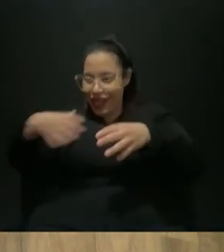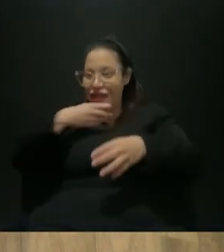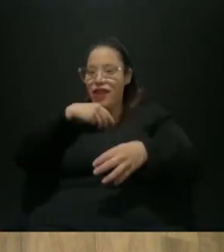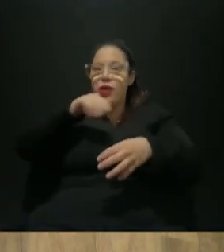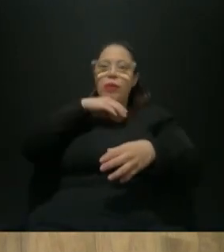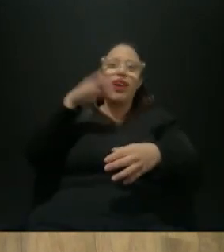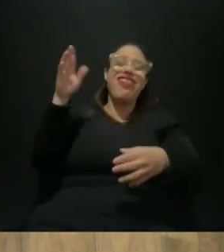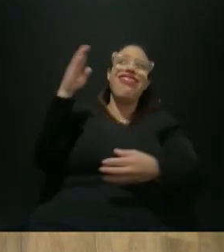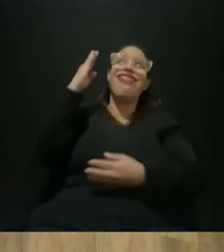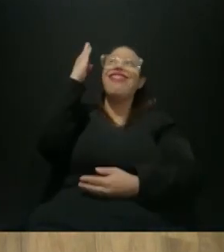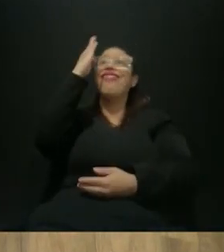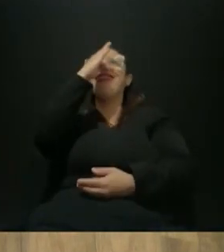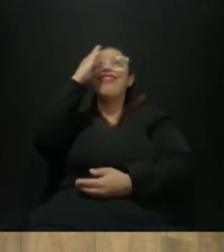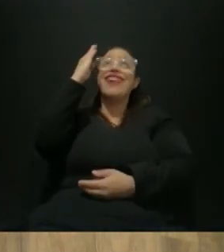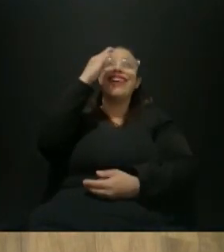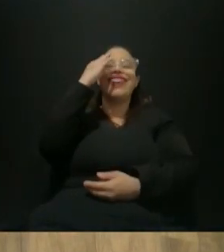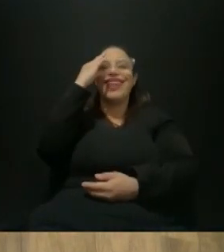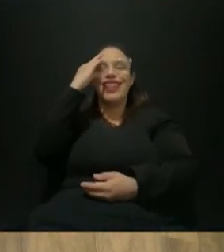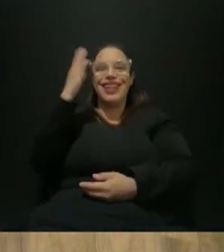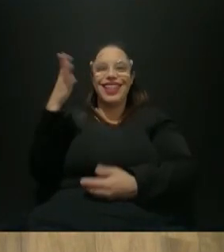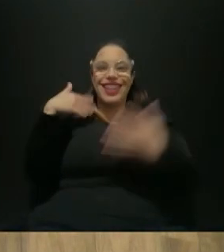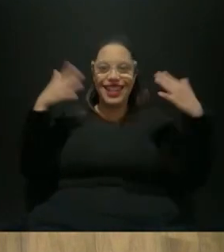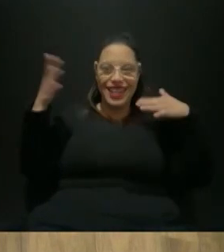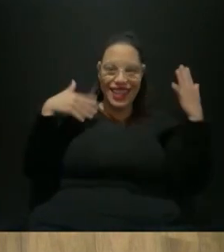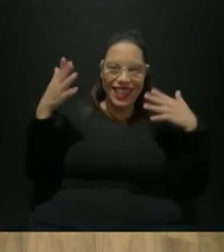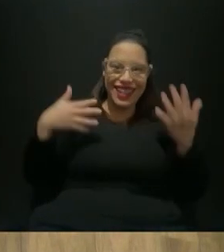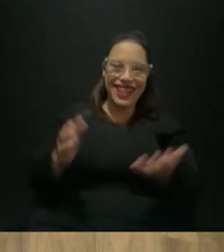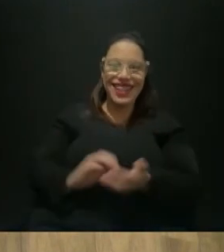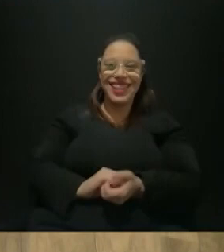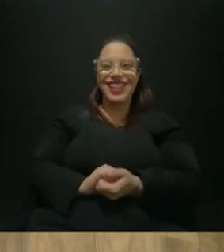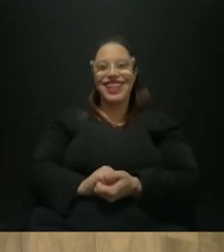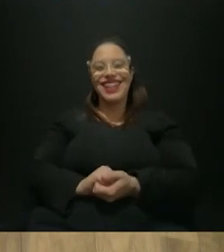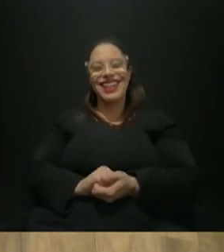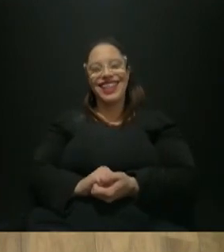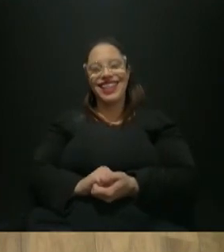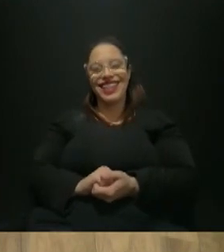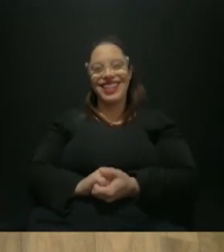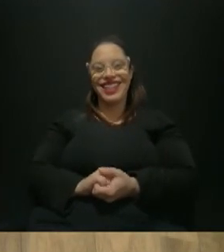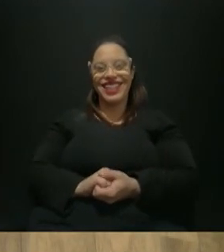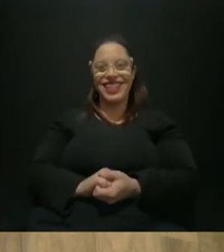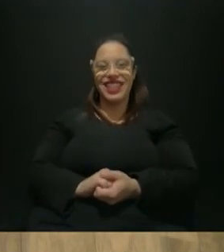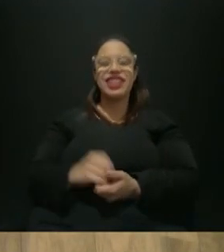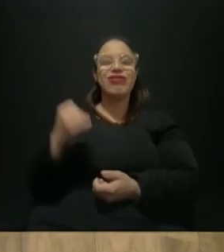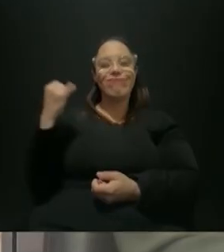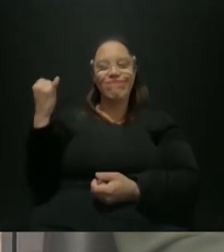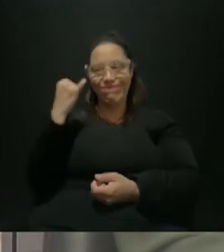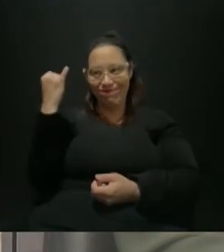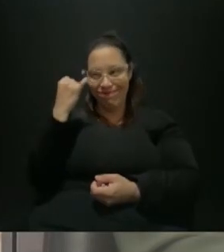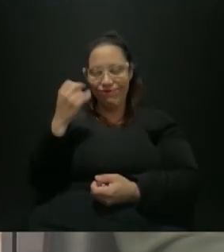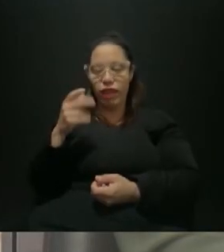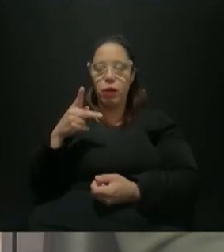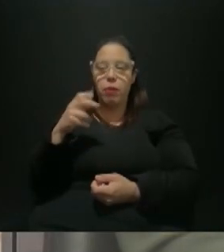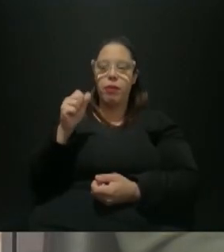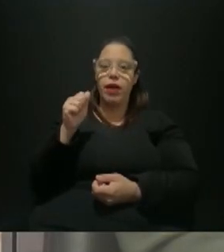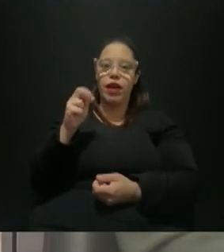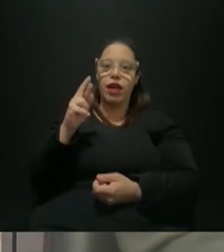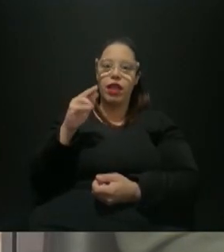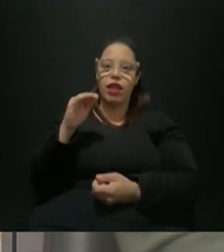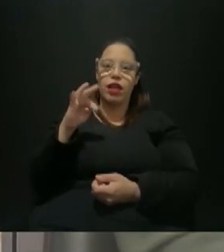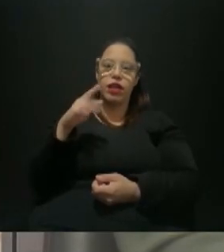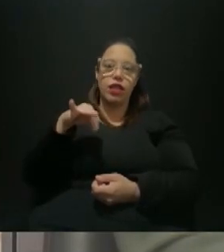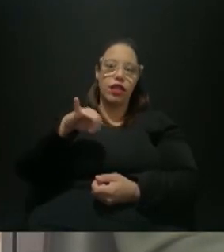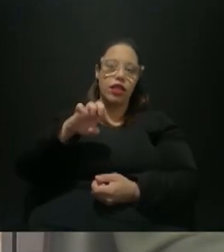bem. Até então eu estava anestesiado. Entendi. Então é muito importante essa questão da paternidade. E eu tenho visto que